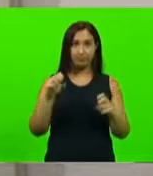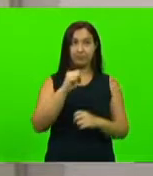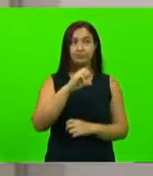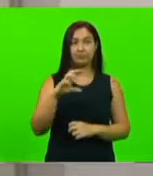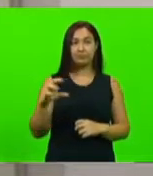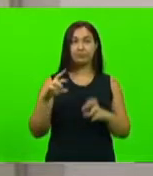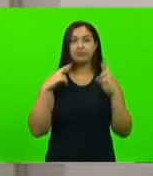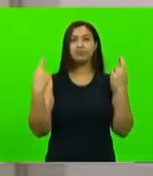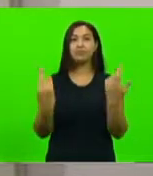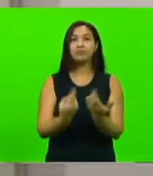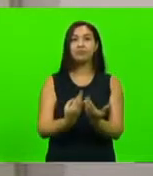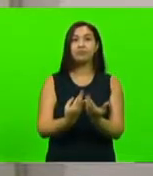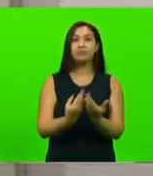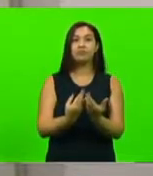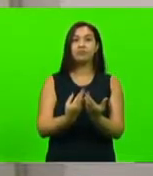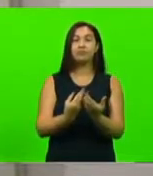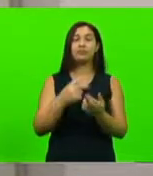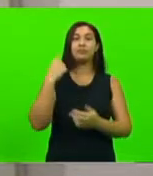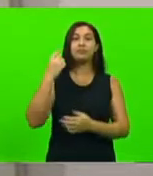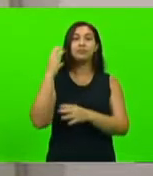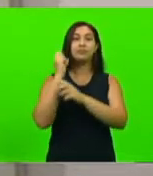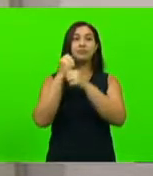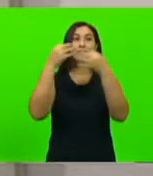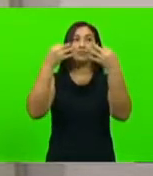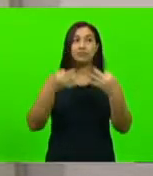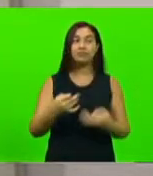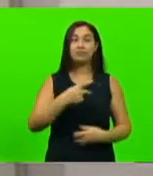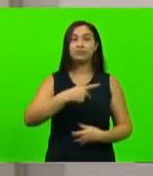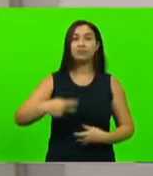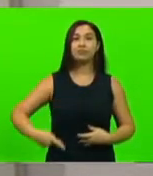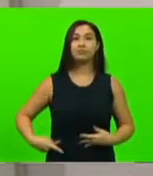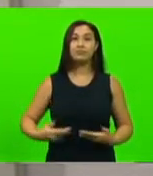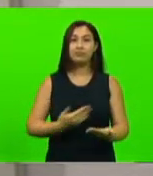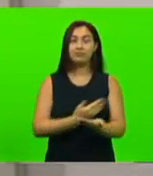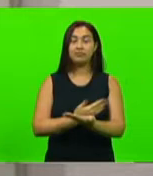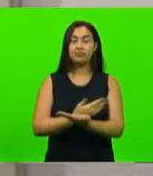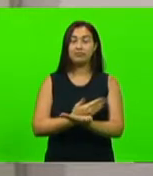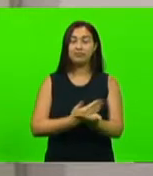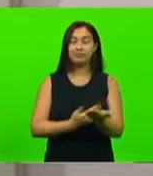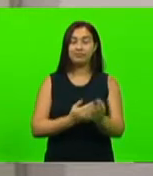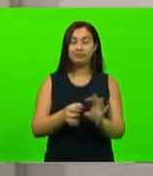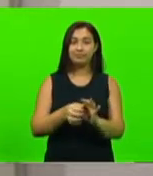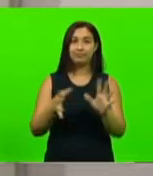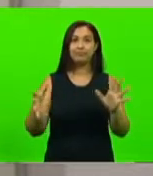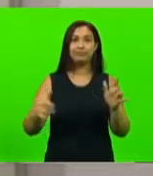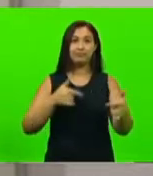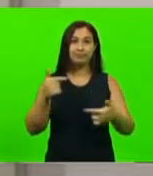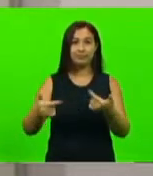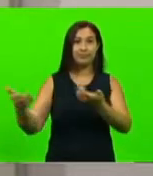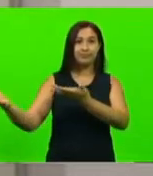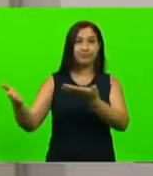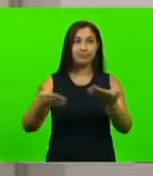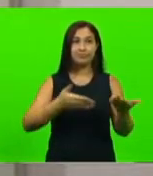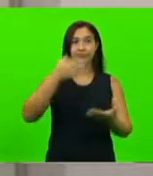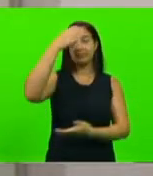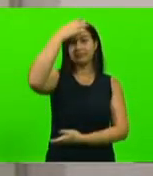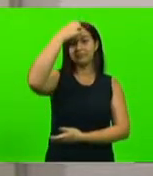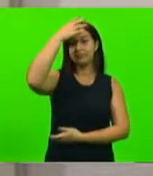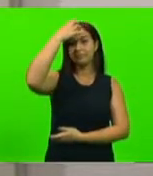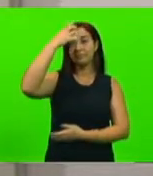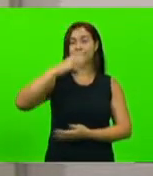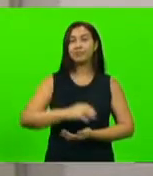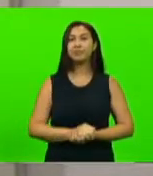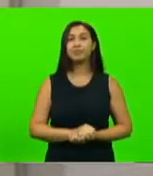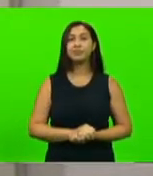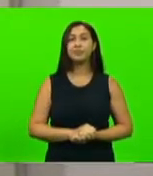ordinária. Havendo quórum regimental, o senhor presidente declarou abertos os trabalhos e convidou o senhor deputado Ismael dos Santos para,